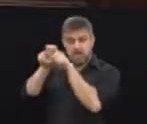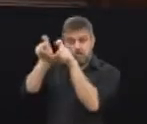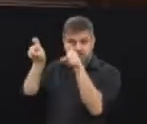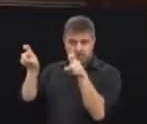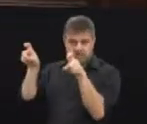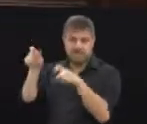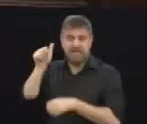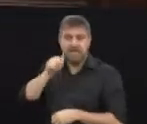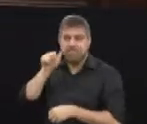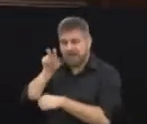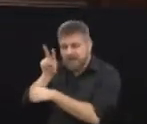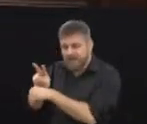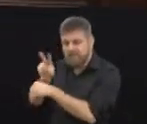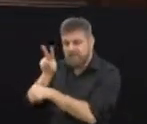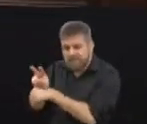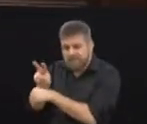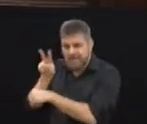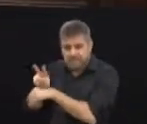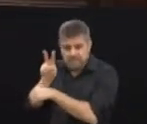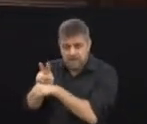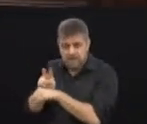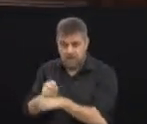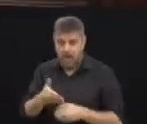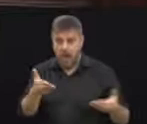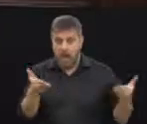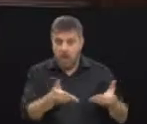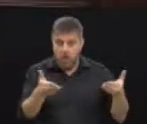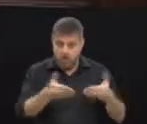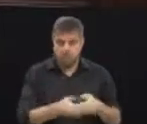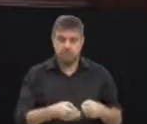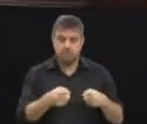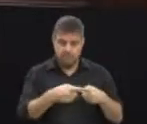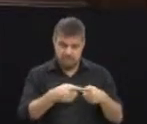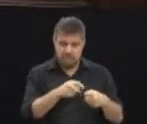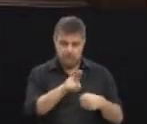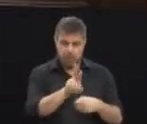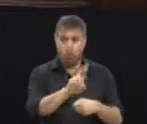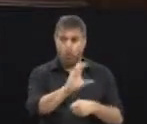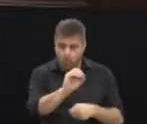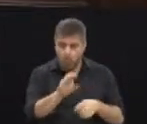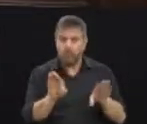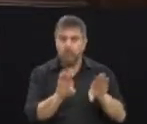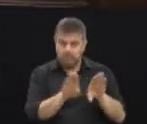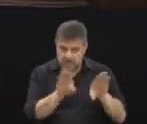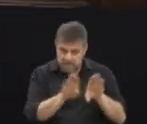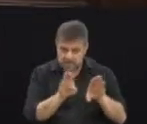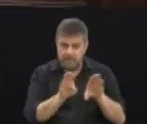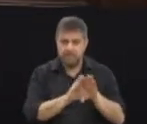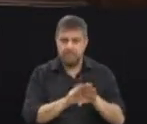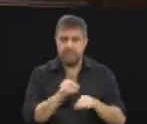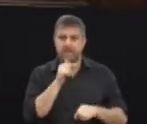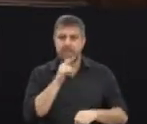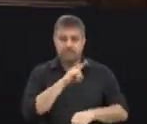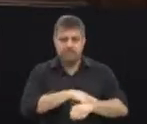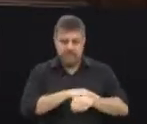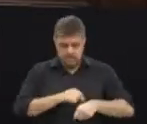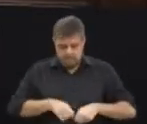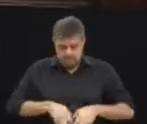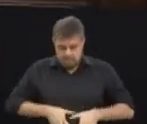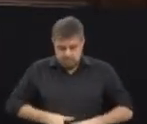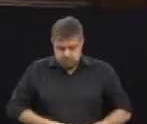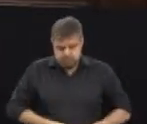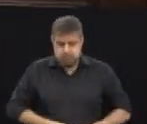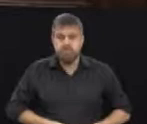tratada basicamente na mulher pelo ginecologista. E de muitos anos para cá, o urologista